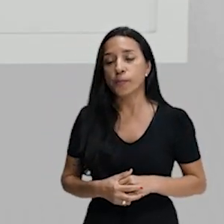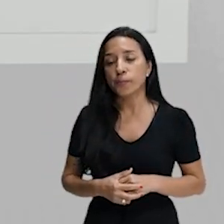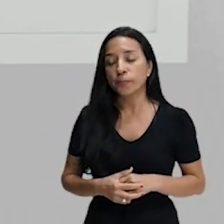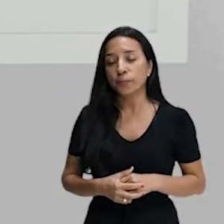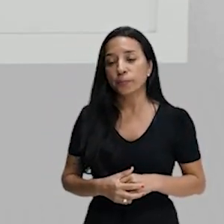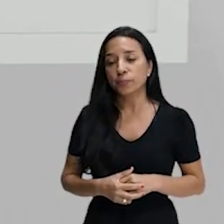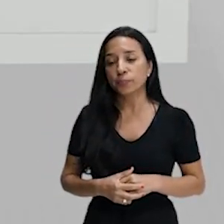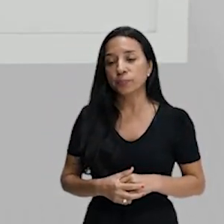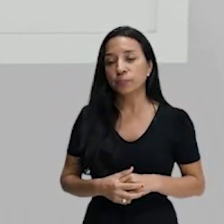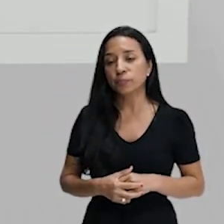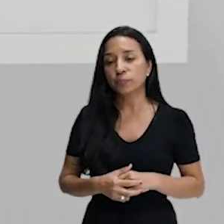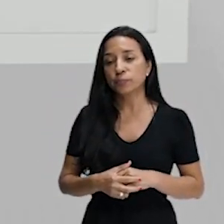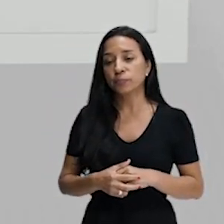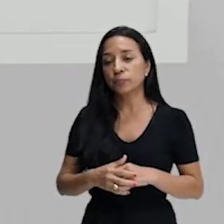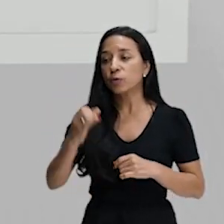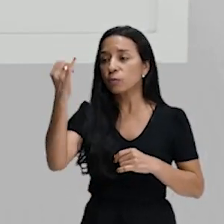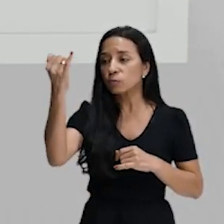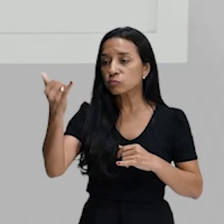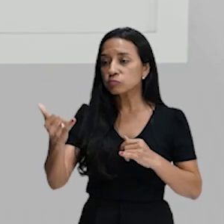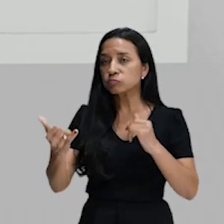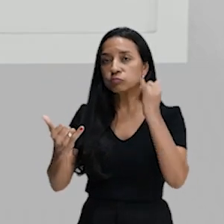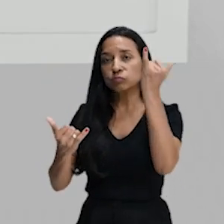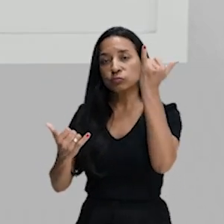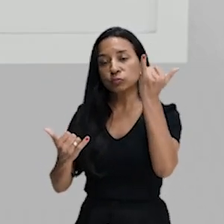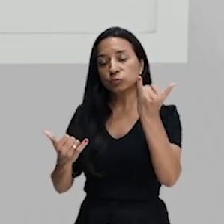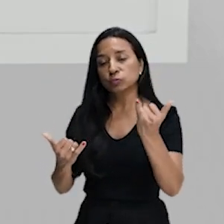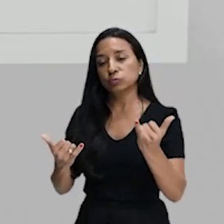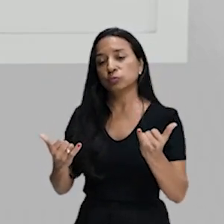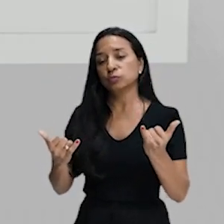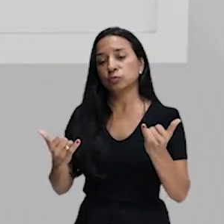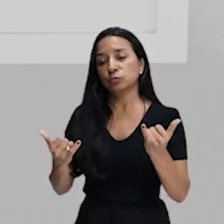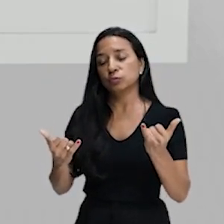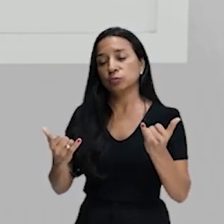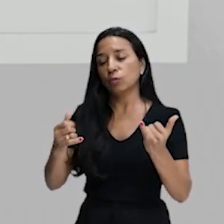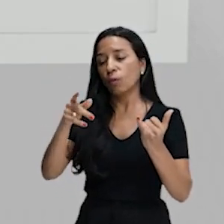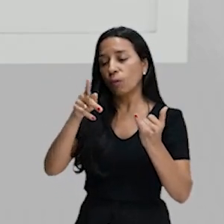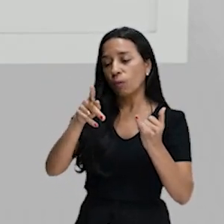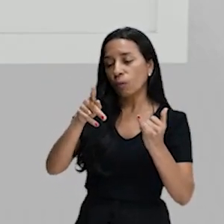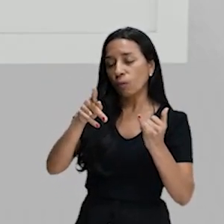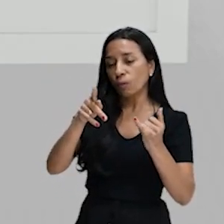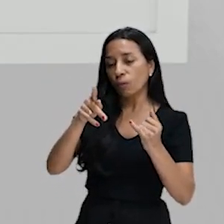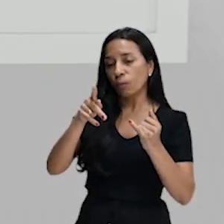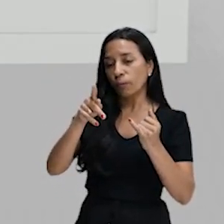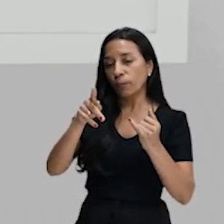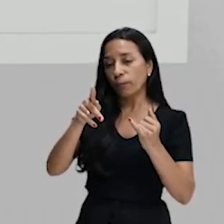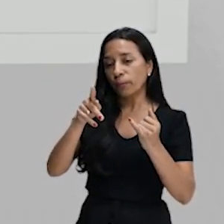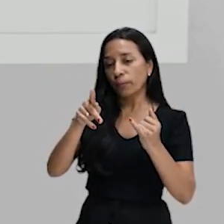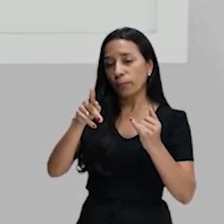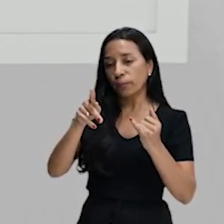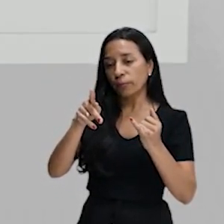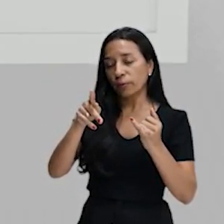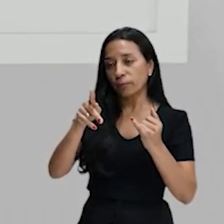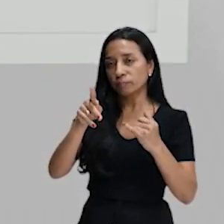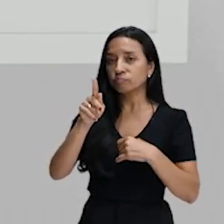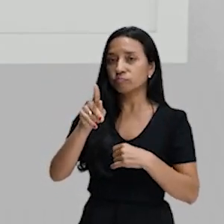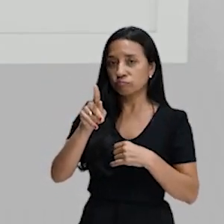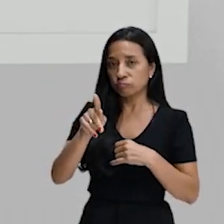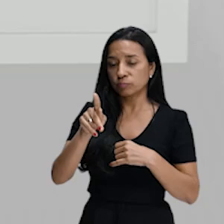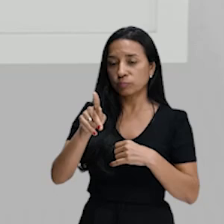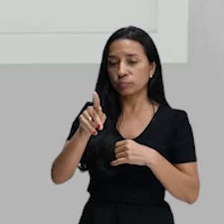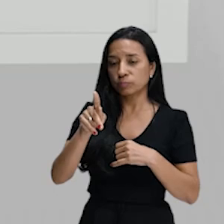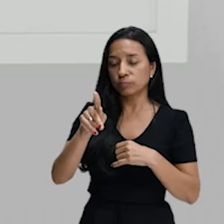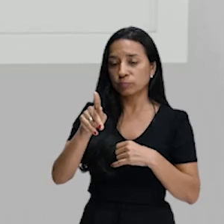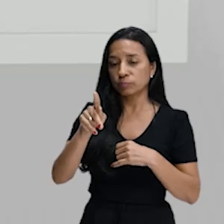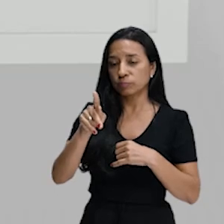Bom, aqui são os fios condutores, certo? O ponto P, ele não é equidistante, né? Ele está